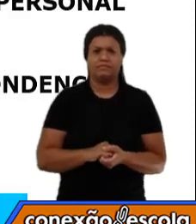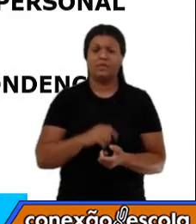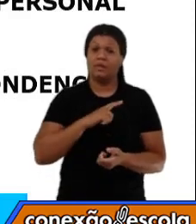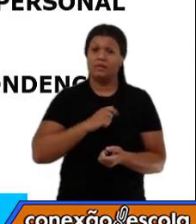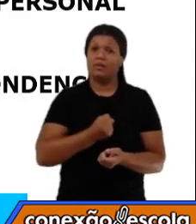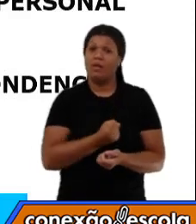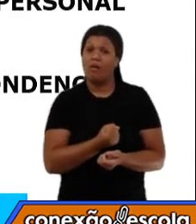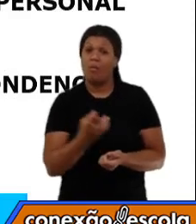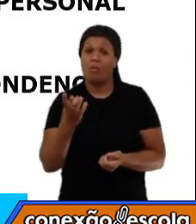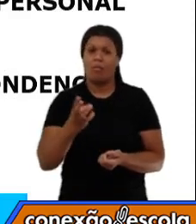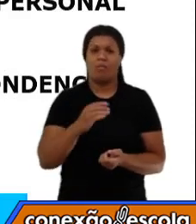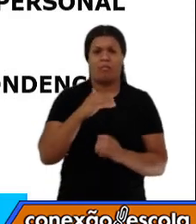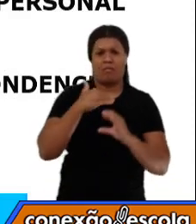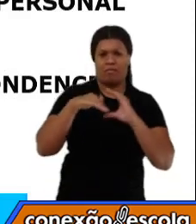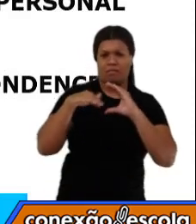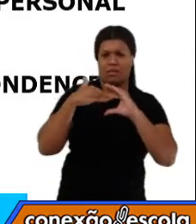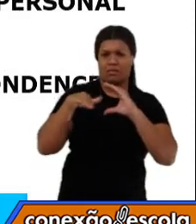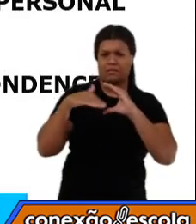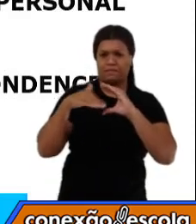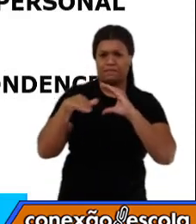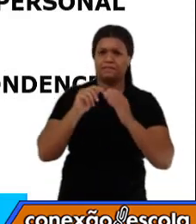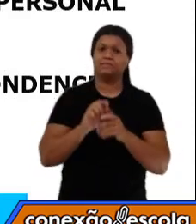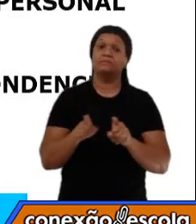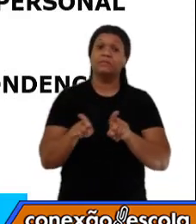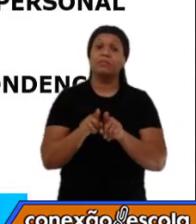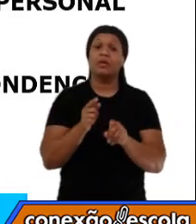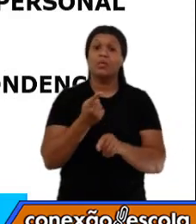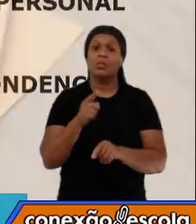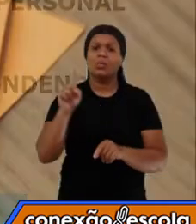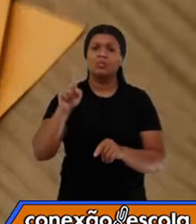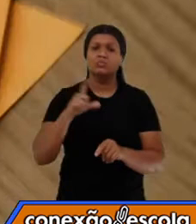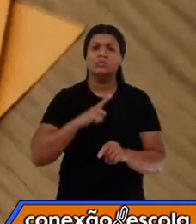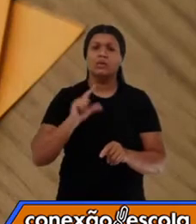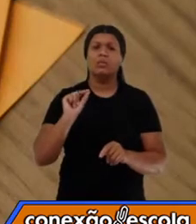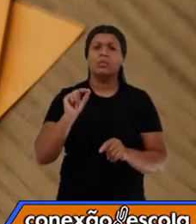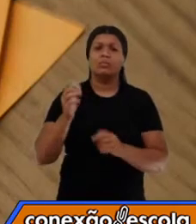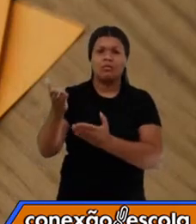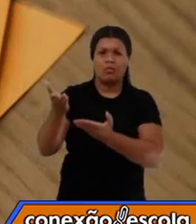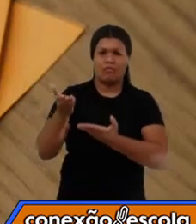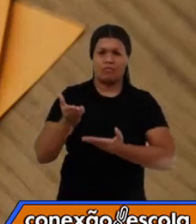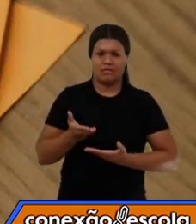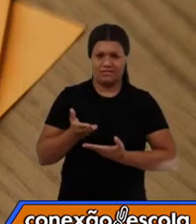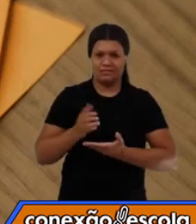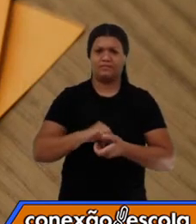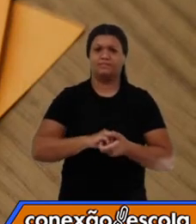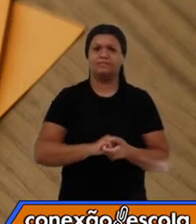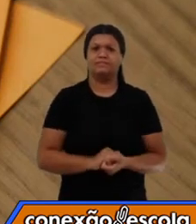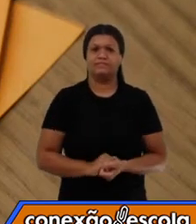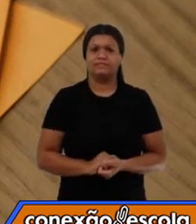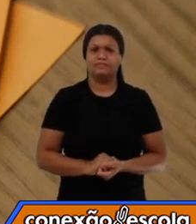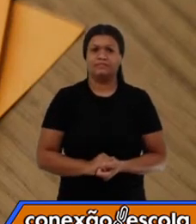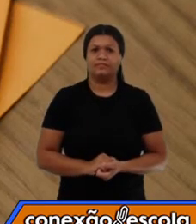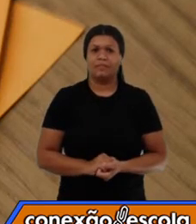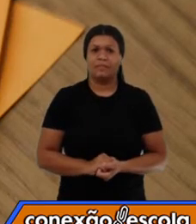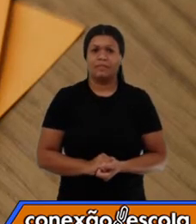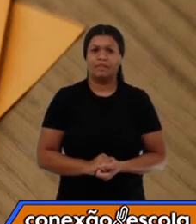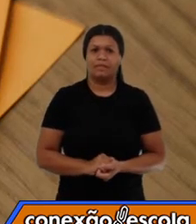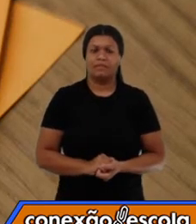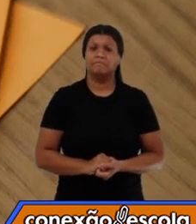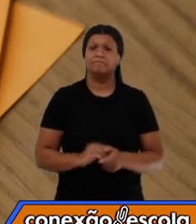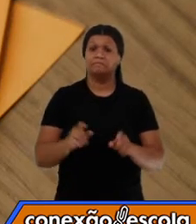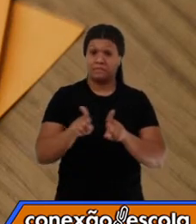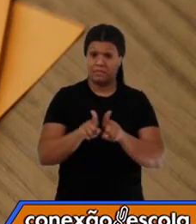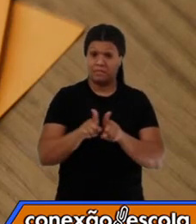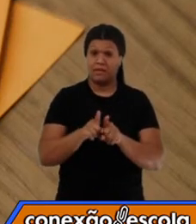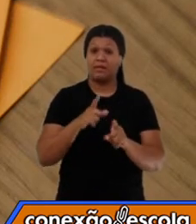Eu tenho alguns tipos de e-mail e eu tenho os convites, que são os invitations. Além